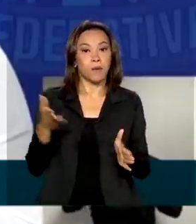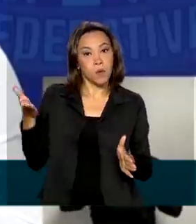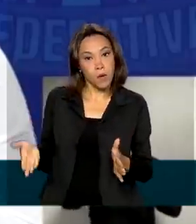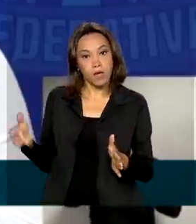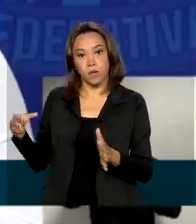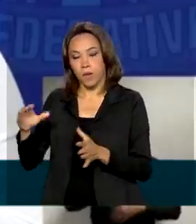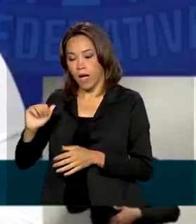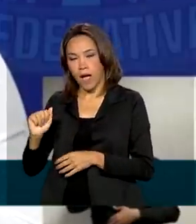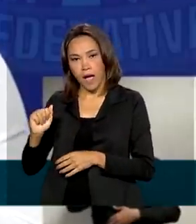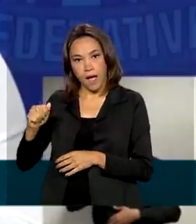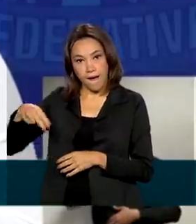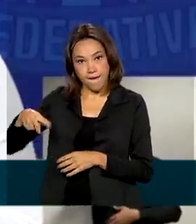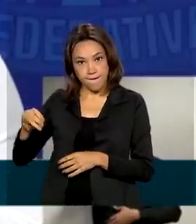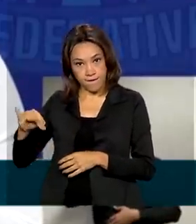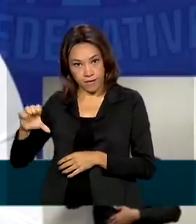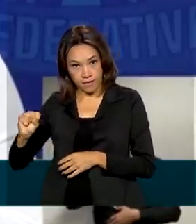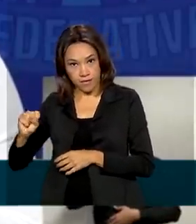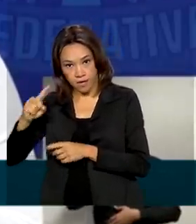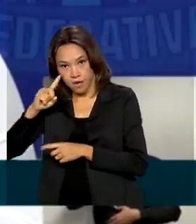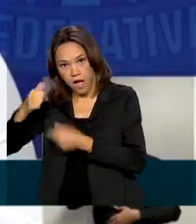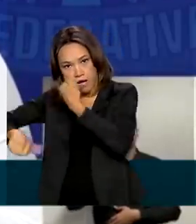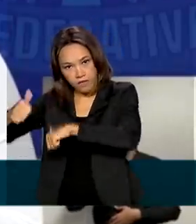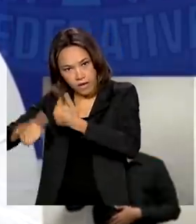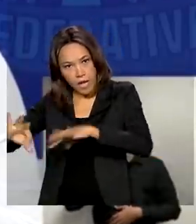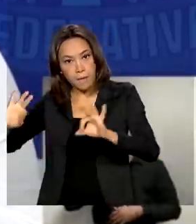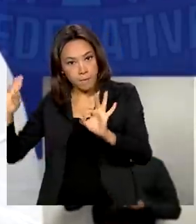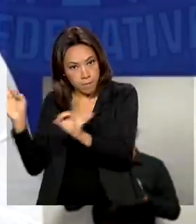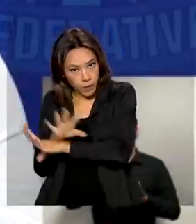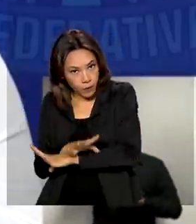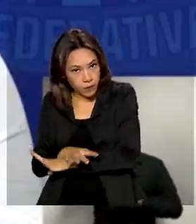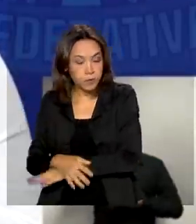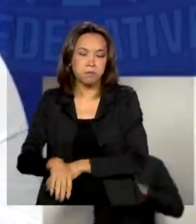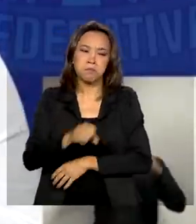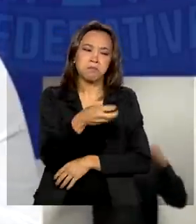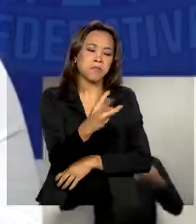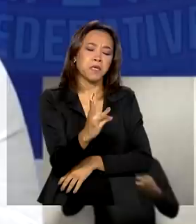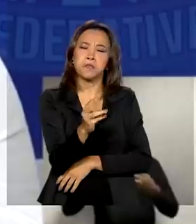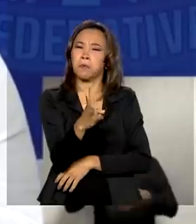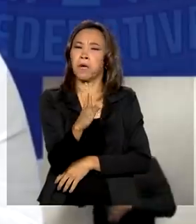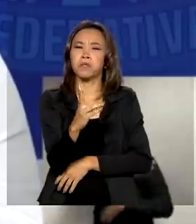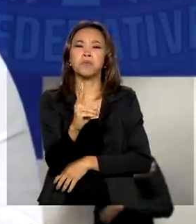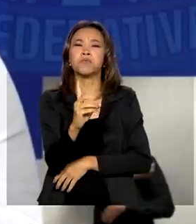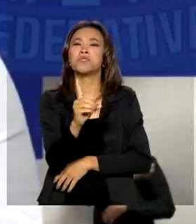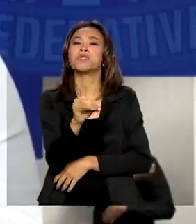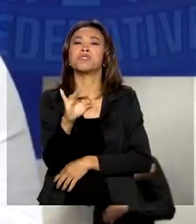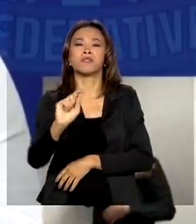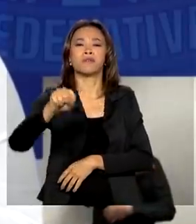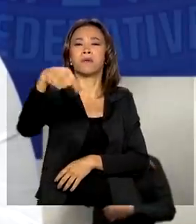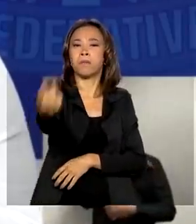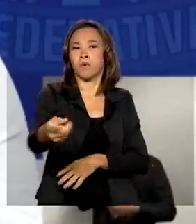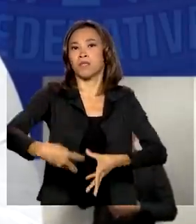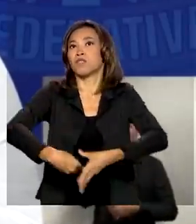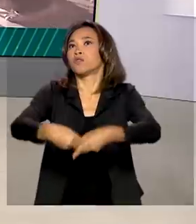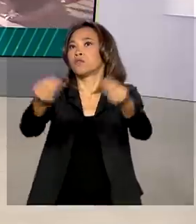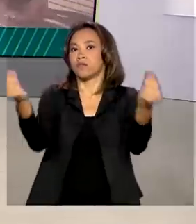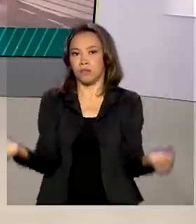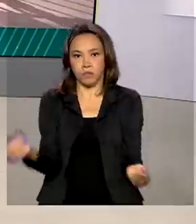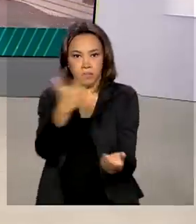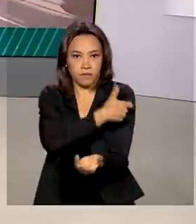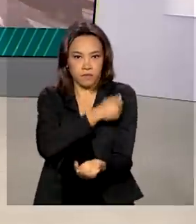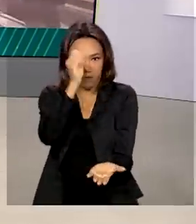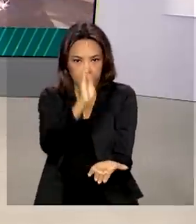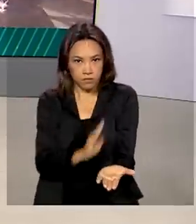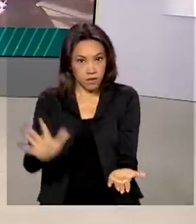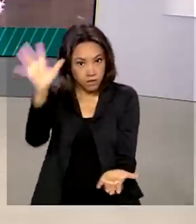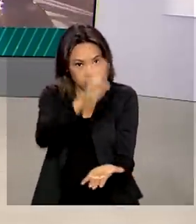conclui a sua análise de segurança e eficácia três quatro dias depois nós estamos distribuindo a passeio no Brasil